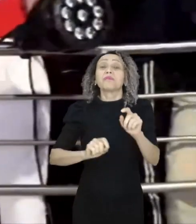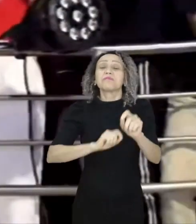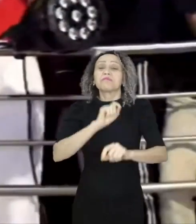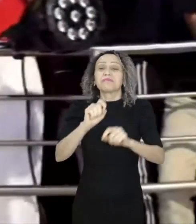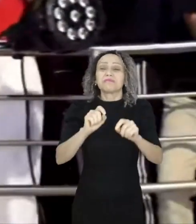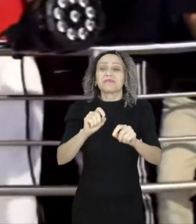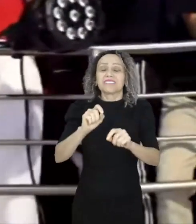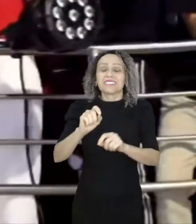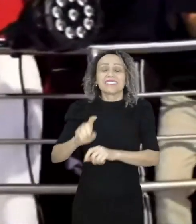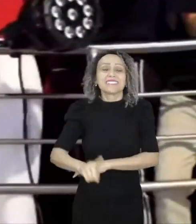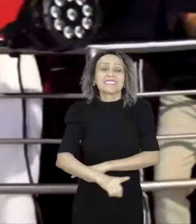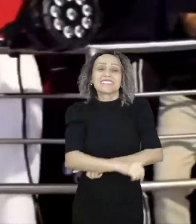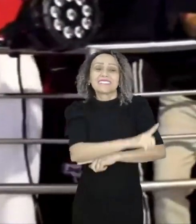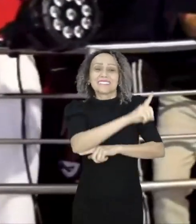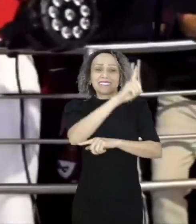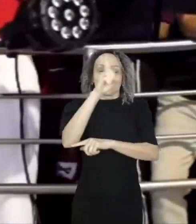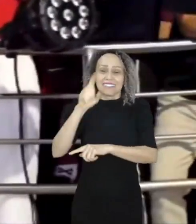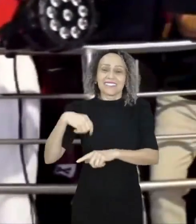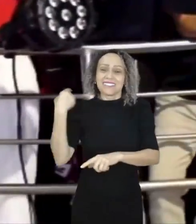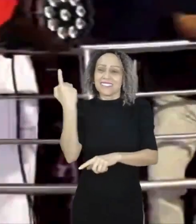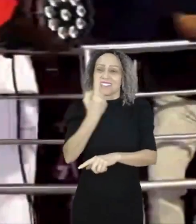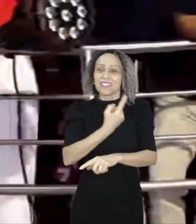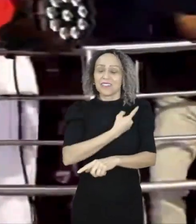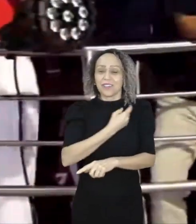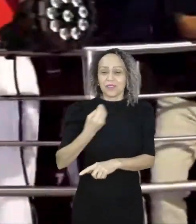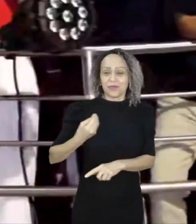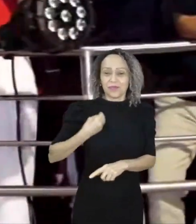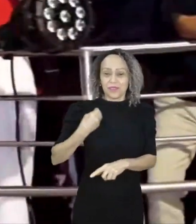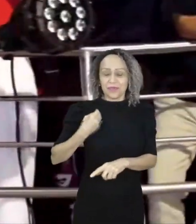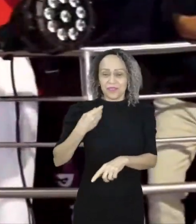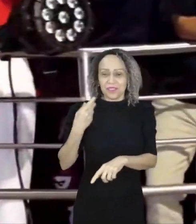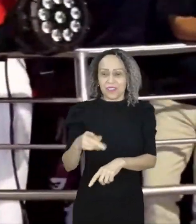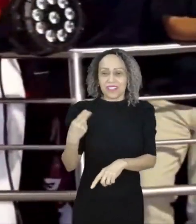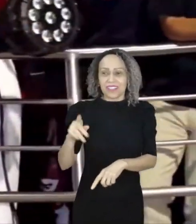de nós que moramos em São Paulo